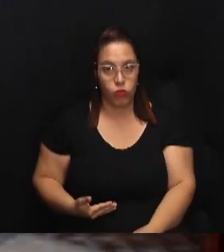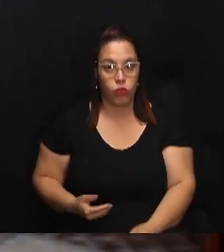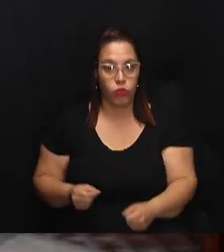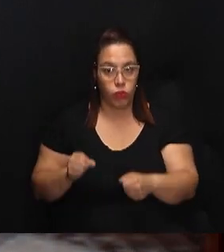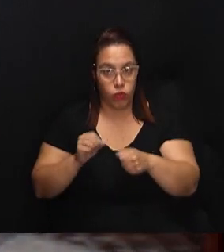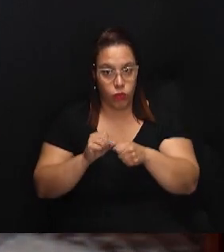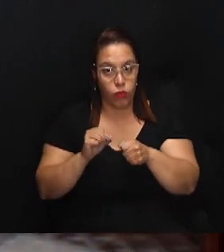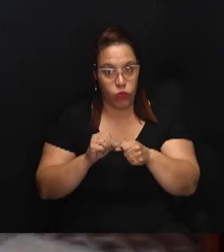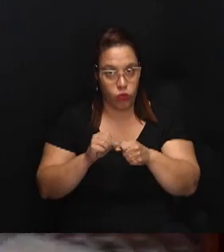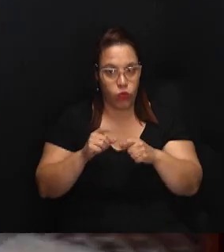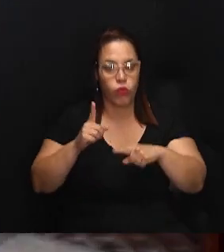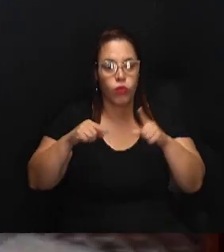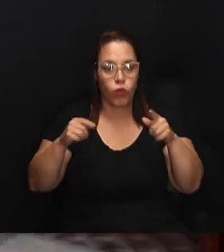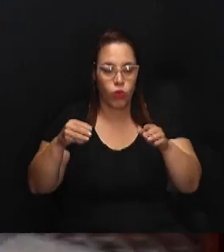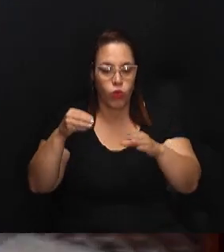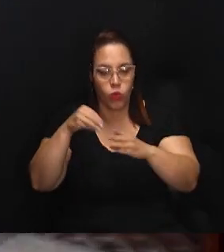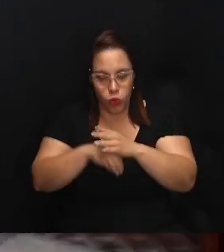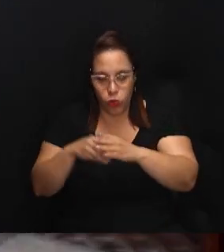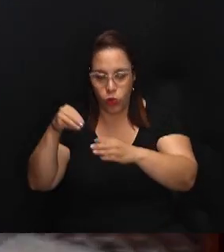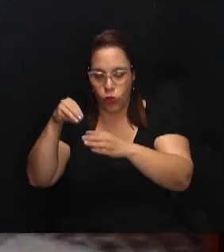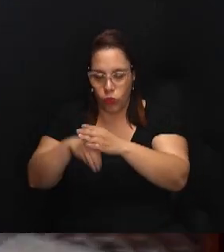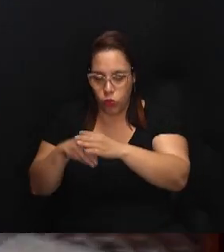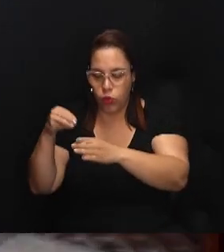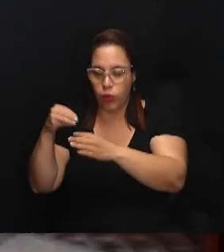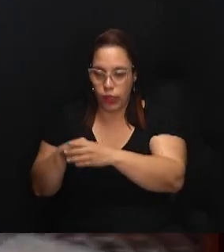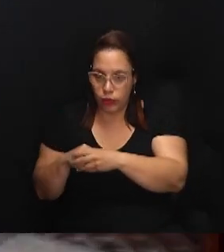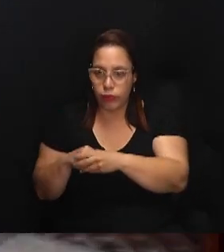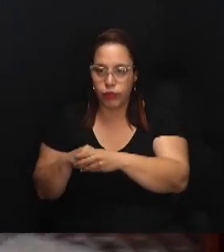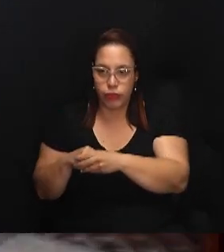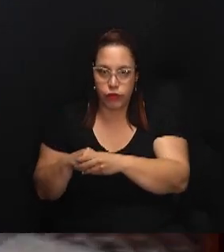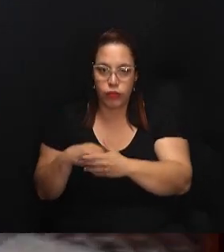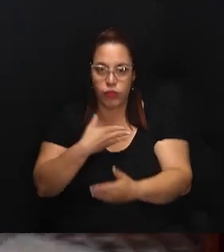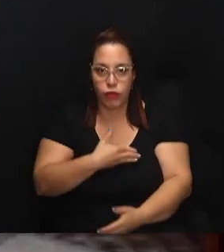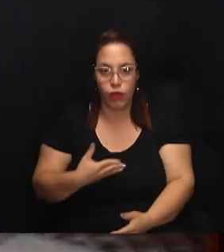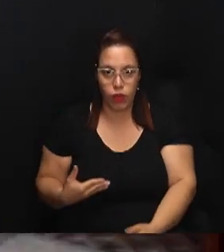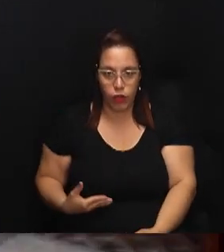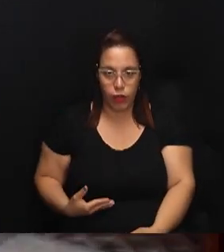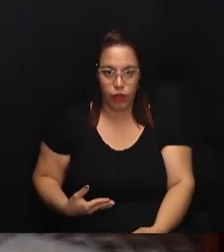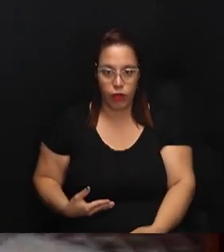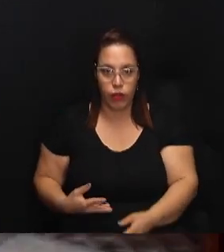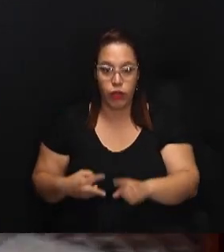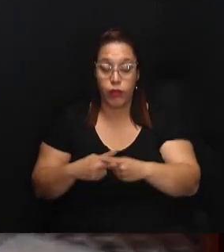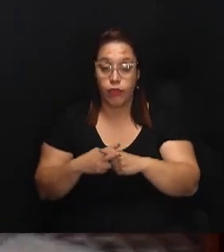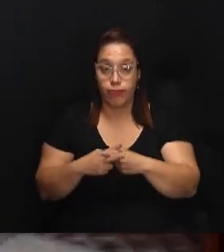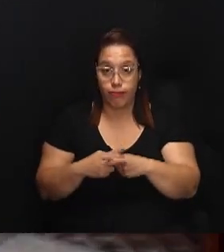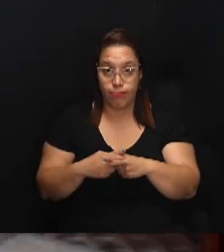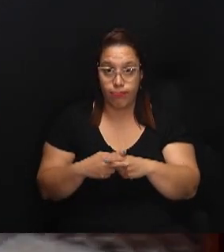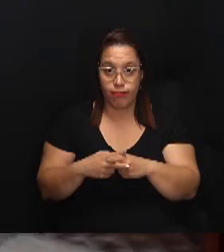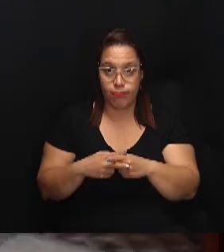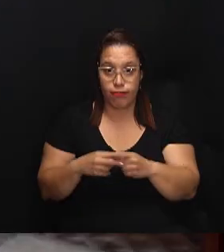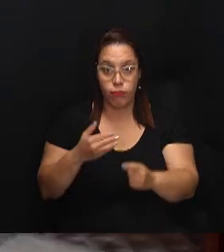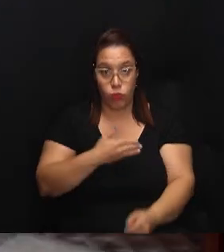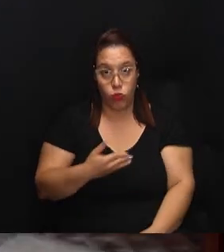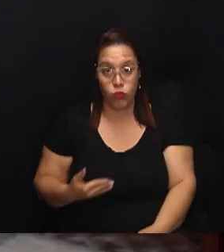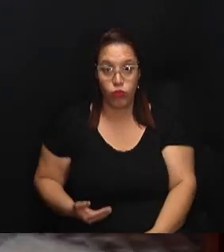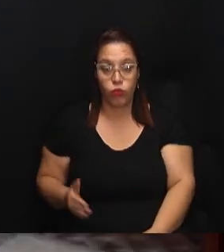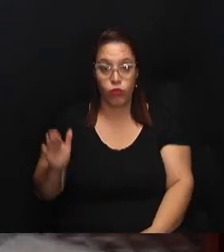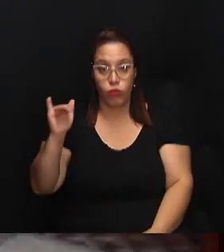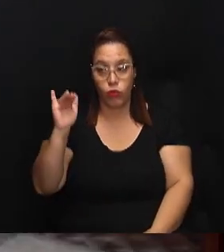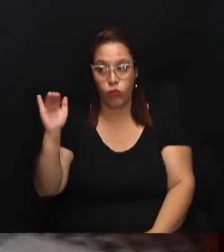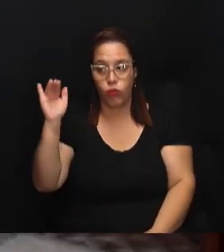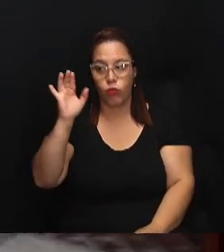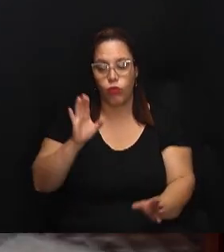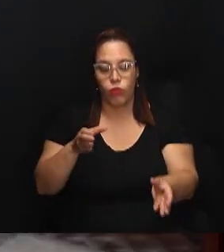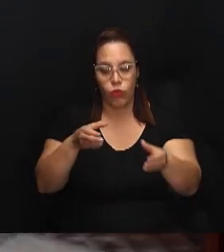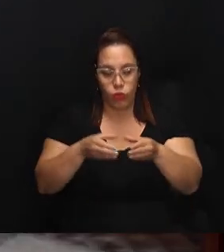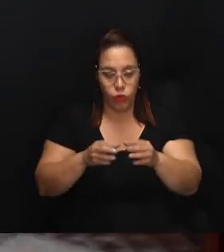público, então a gente ainda vai fazer uma série de publicações ainda para tornar essas ferramentas